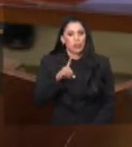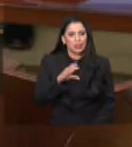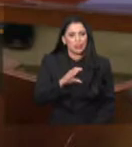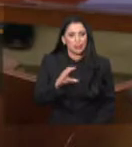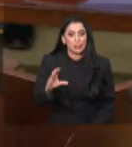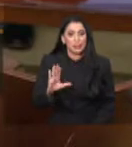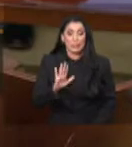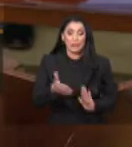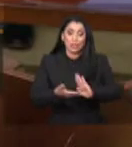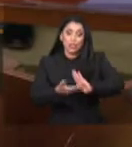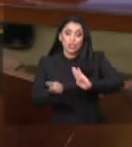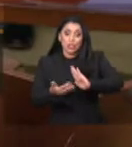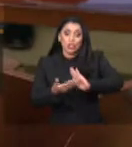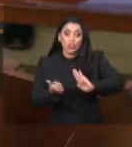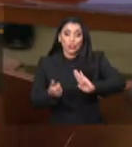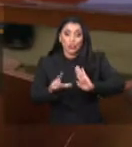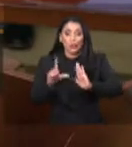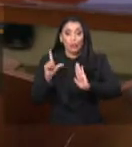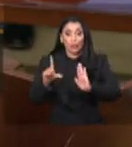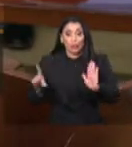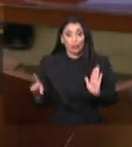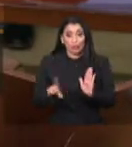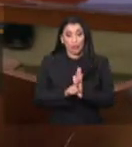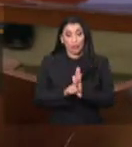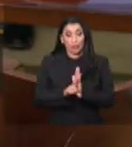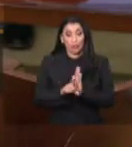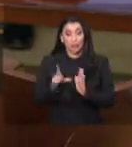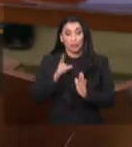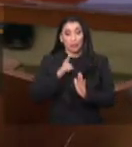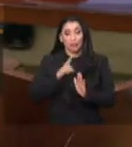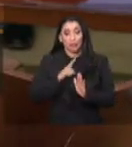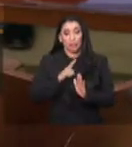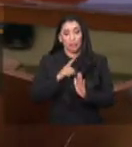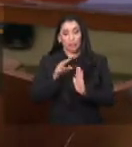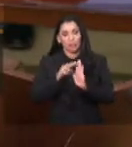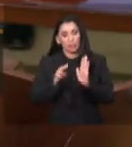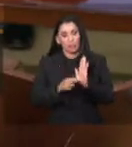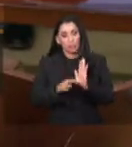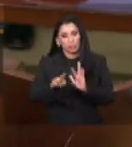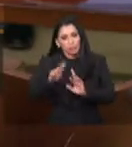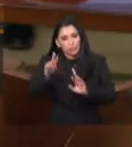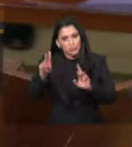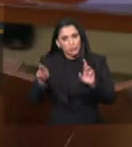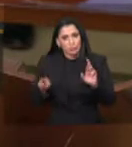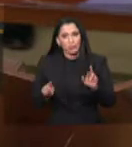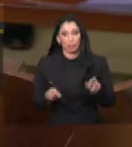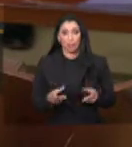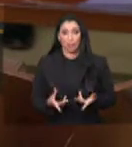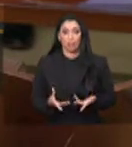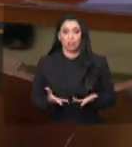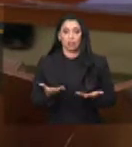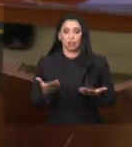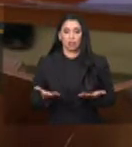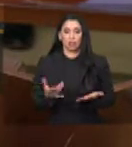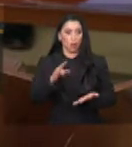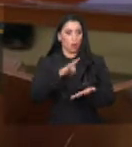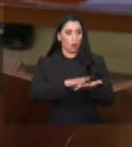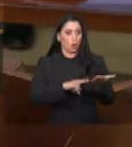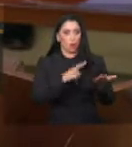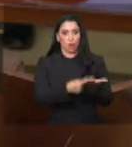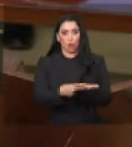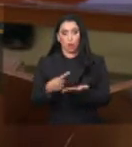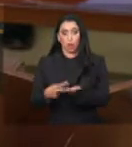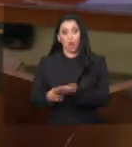mas com a exclusão da leg das demais normas não é quer dizer diga que é o milato é